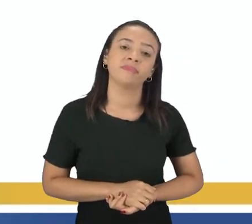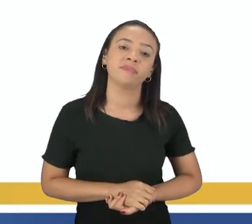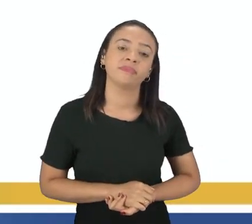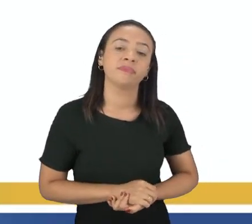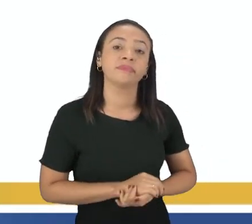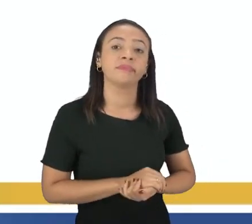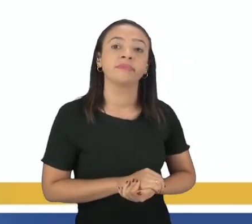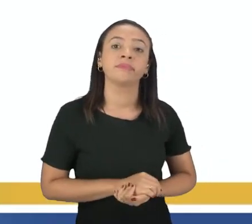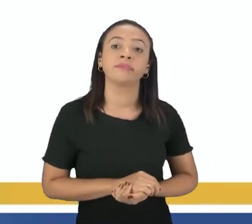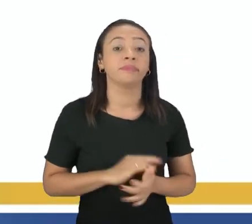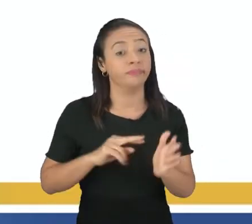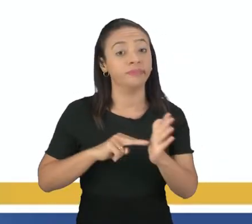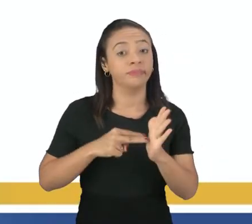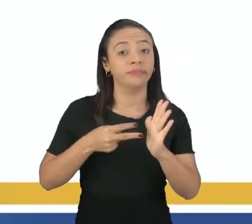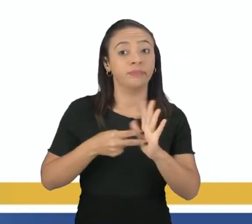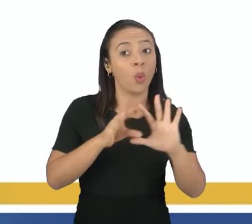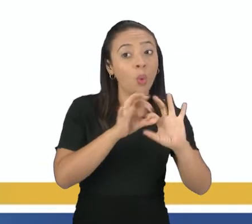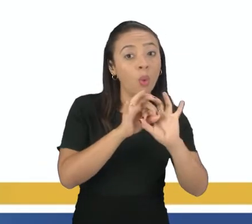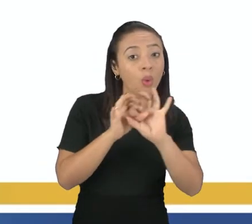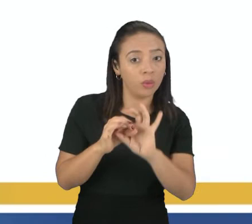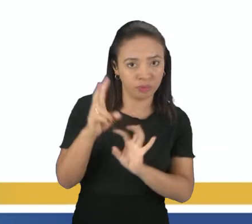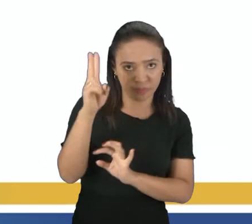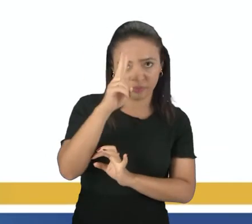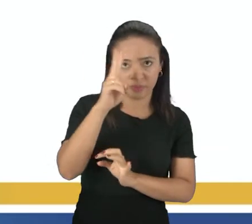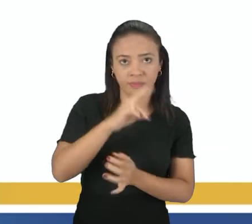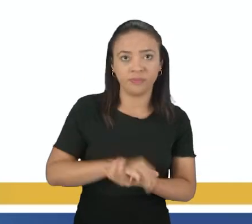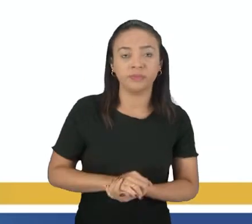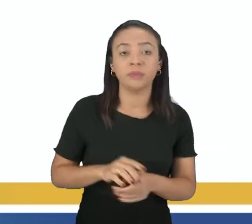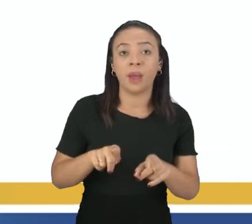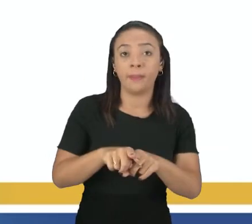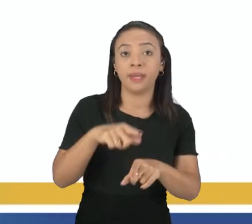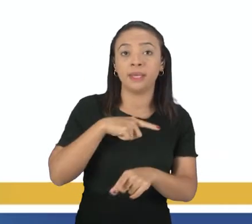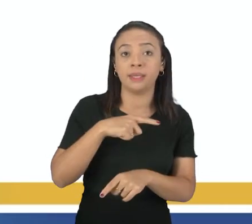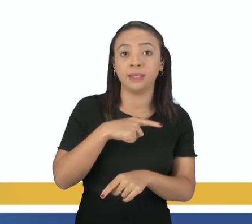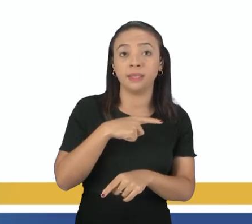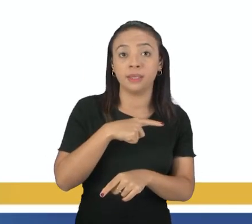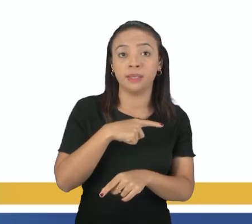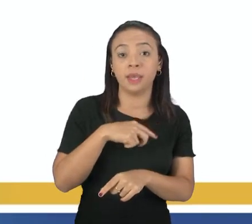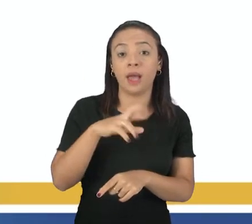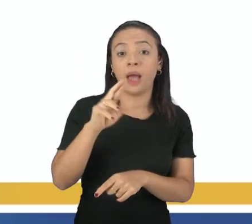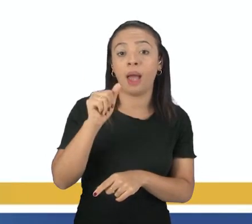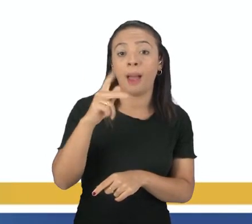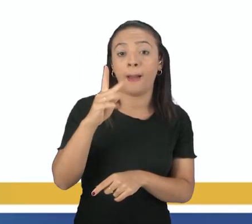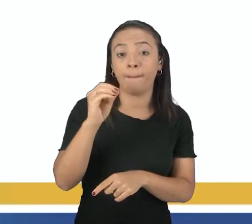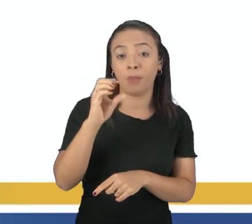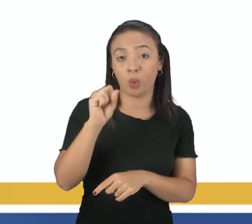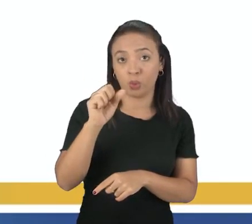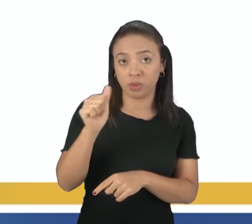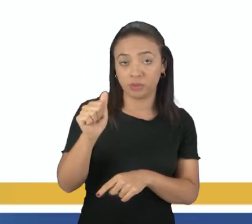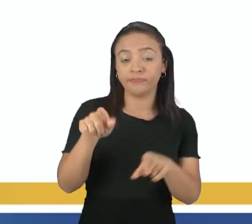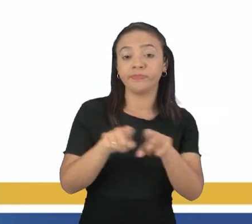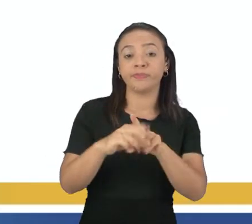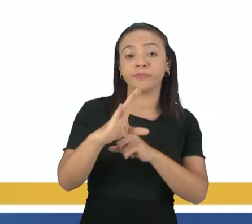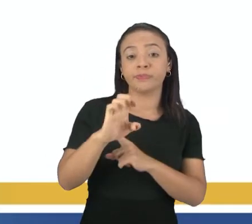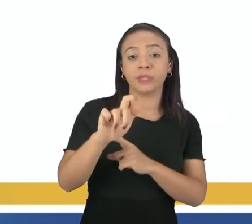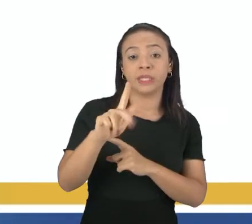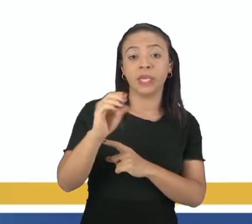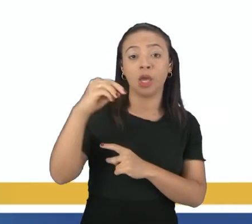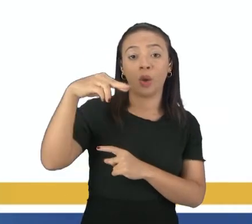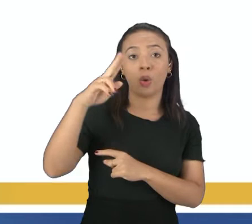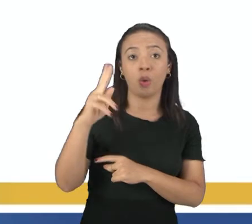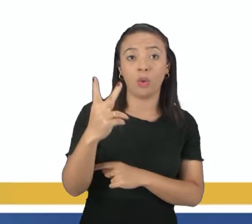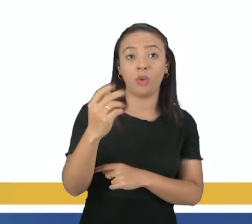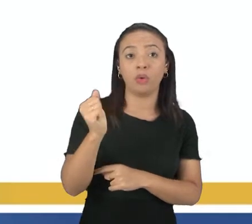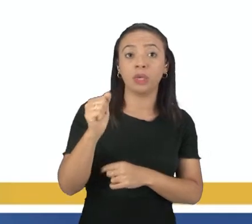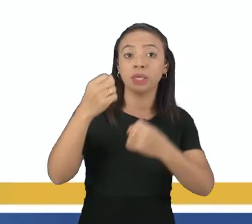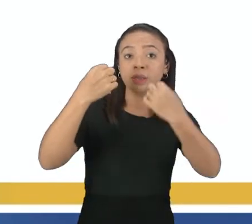Tem a ver com a história, né? Uma outra, por exemplo, a raposa e a cegonha, que a